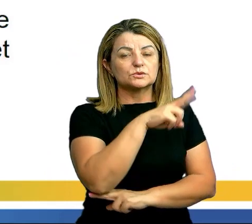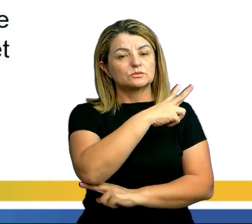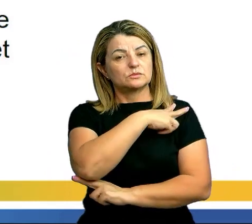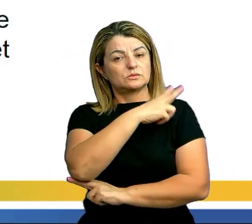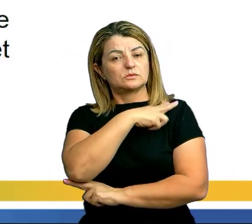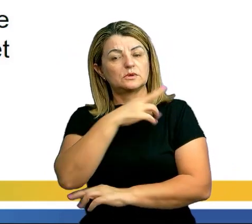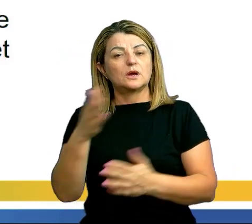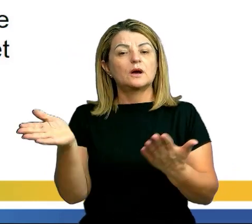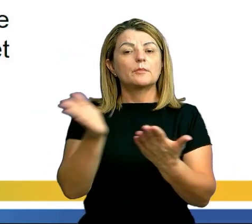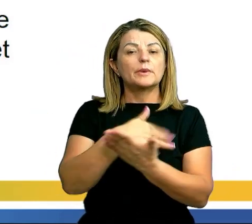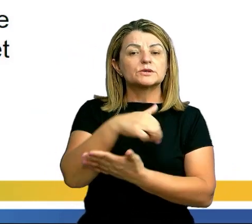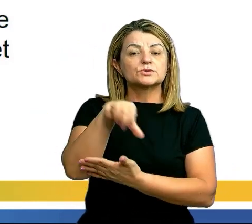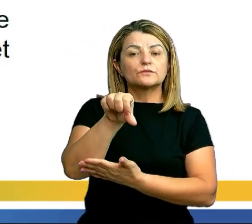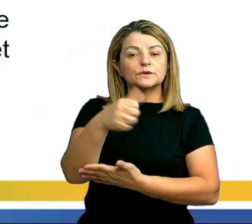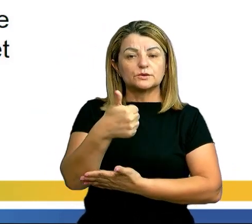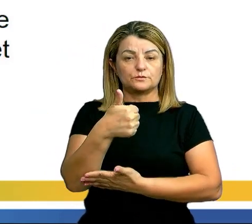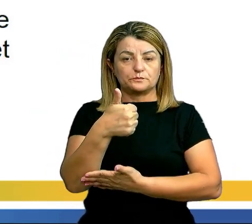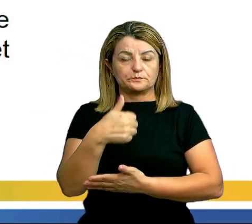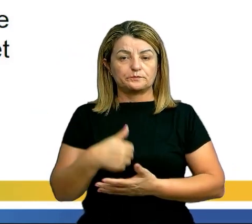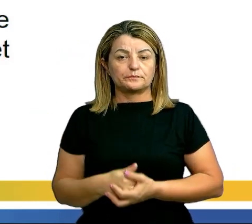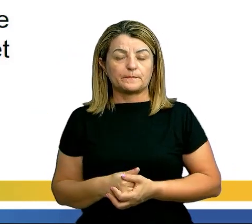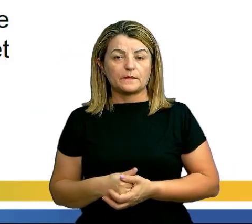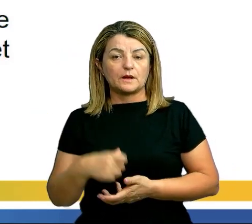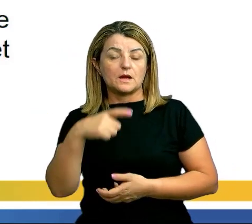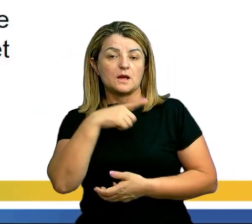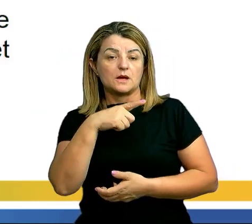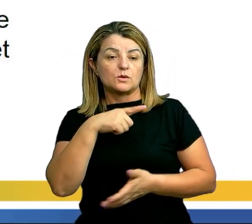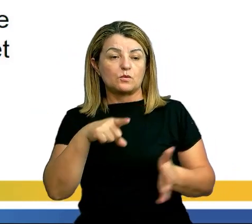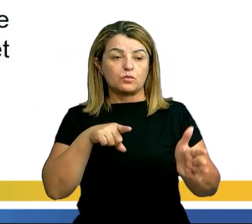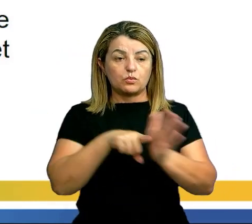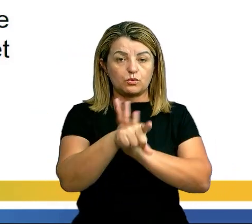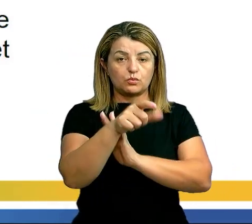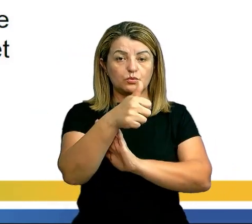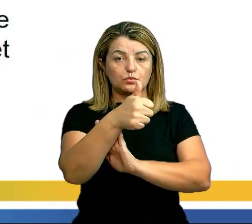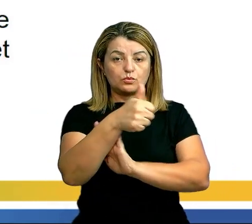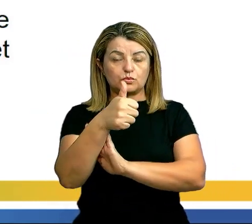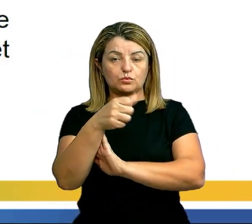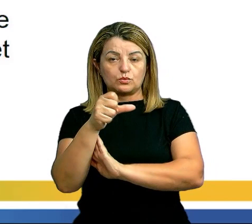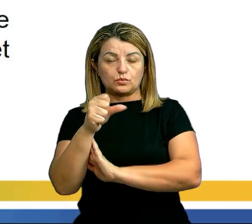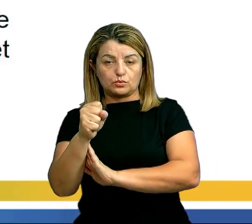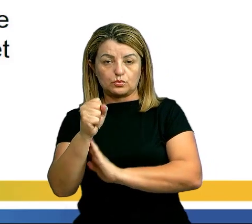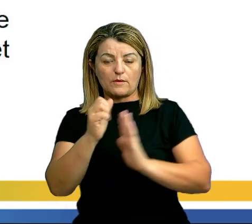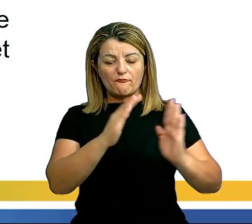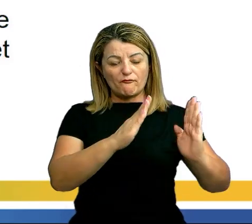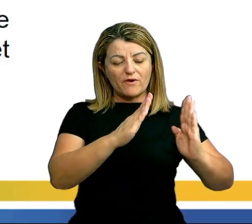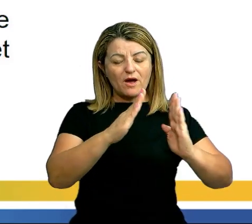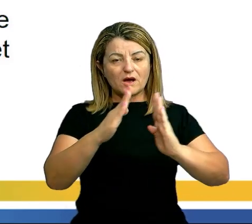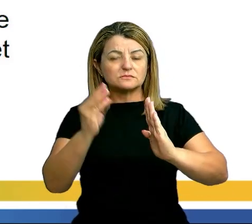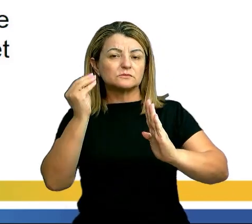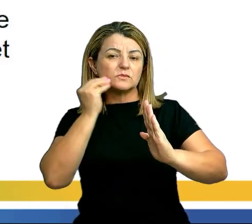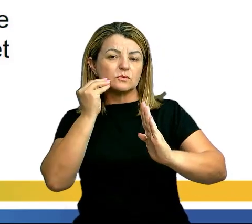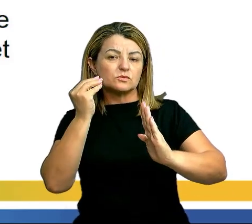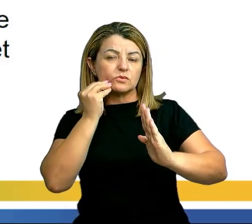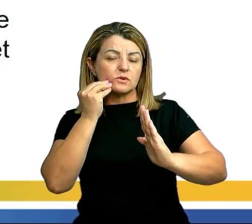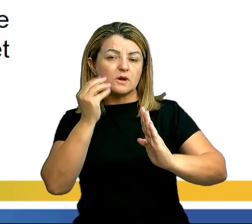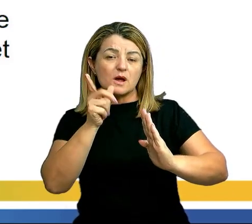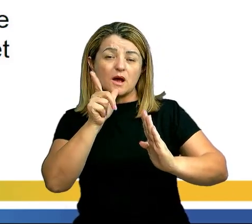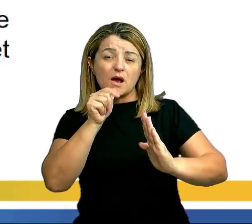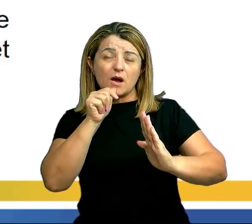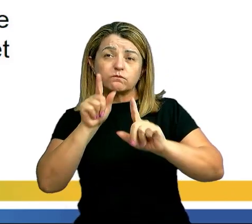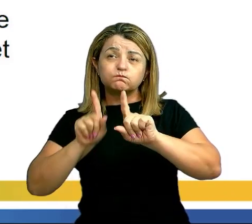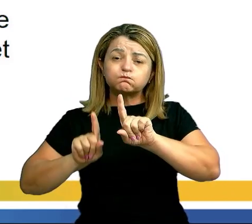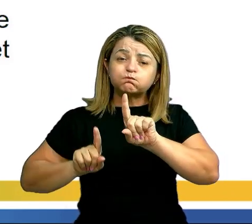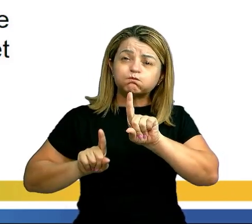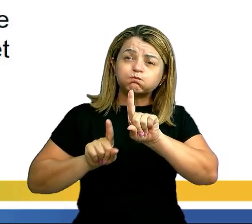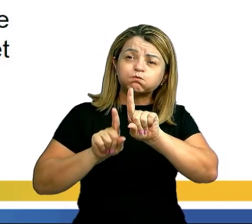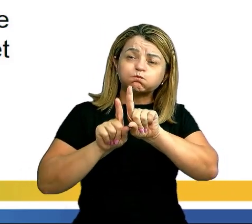lá na página 91. Então, temos a questão 118. Na fase de teste desse painel, a água atingiu, em pouco